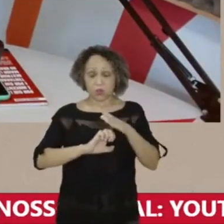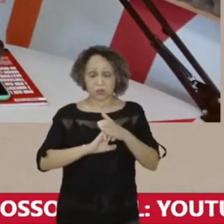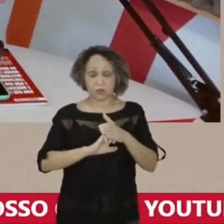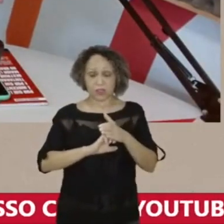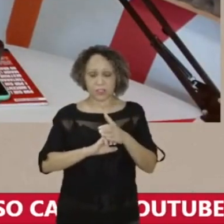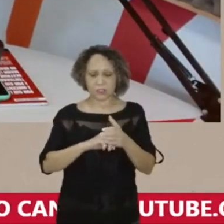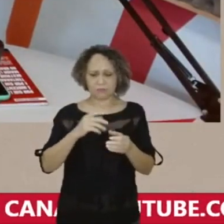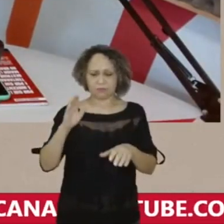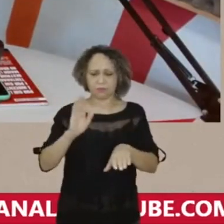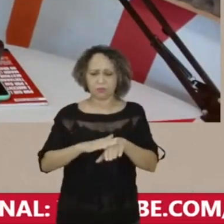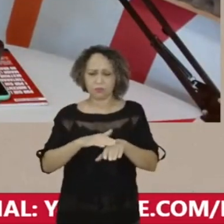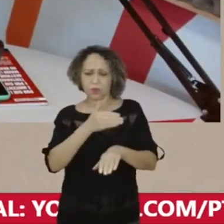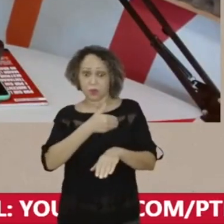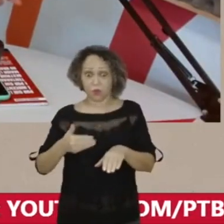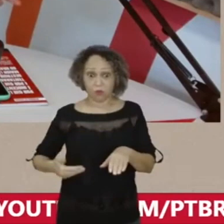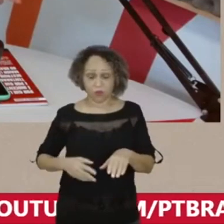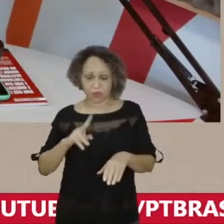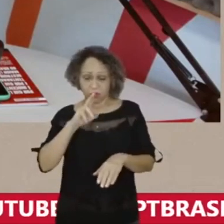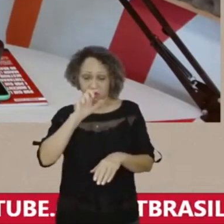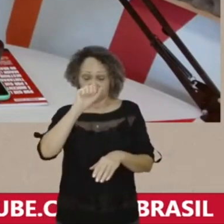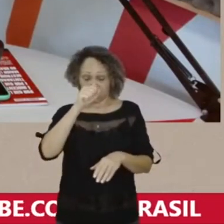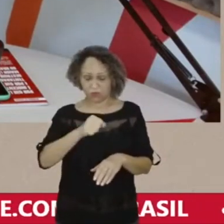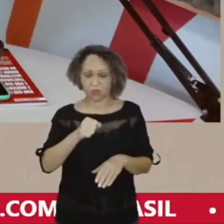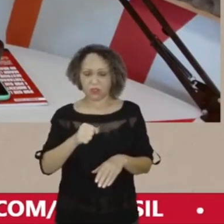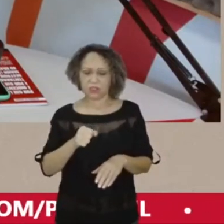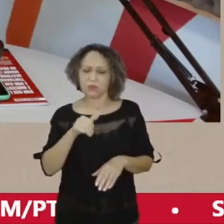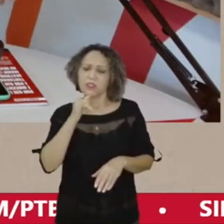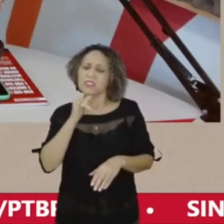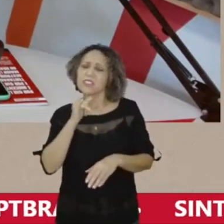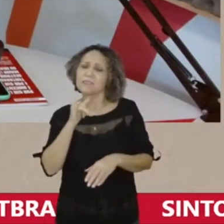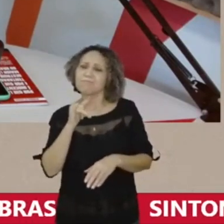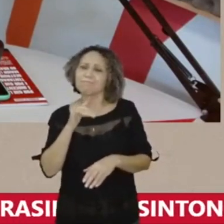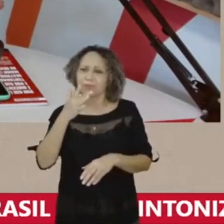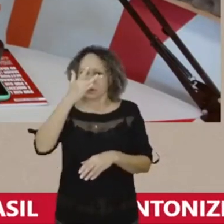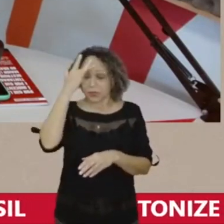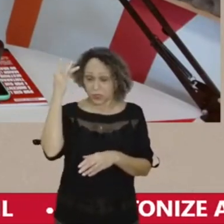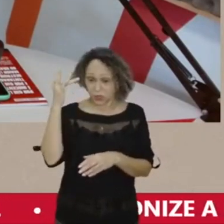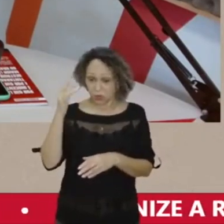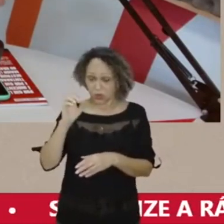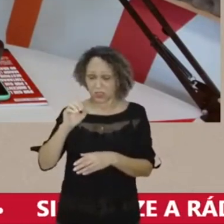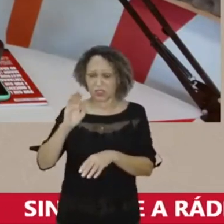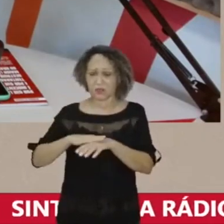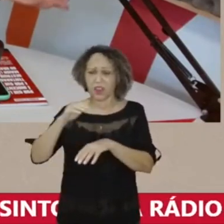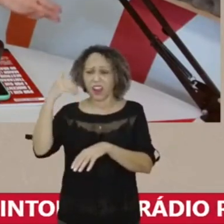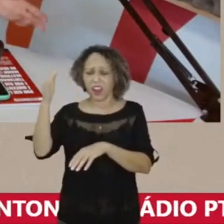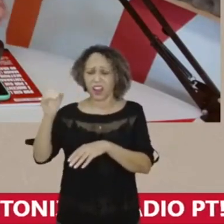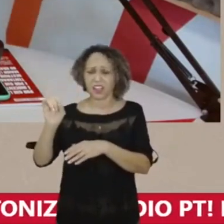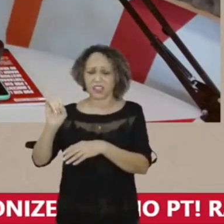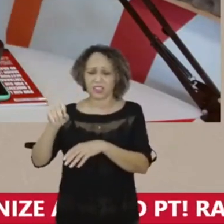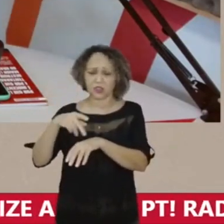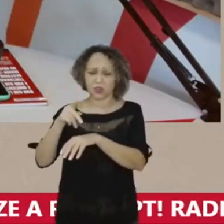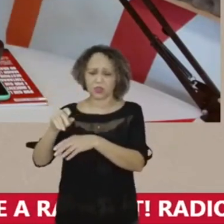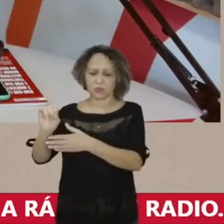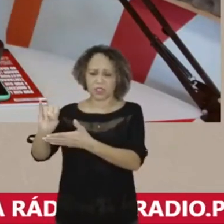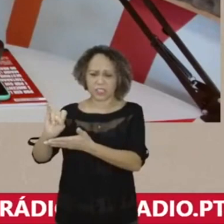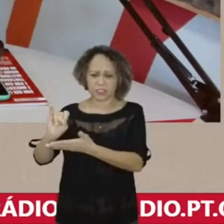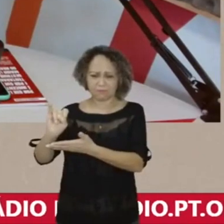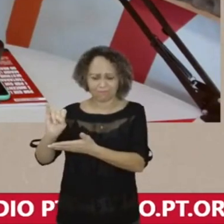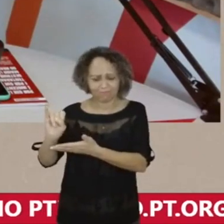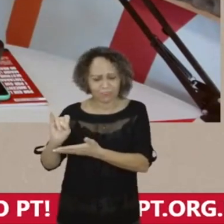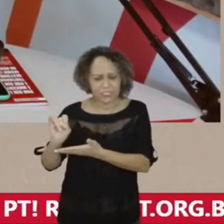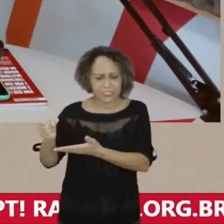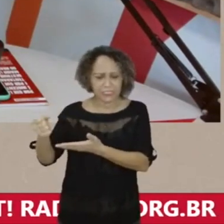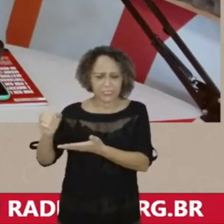mercado privado, investidores internacionais, eles vão fazer esse trabalho mais duro em prol, né, do desenvolvimento do